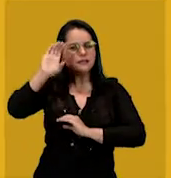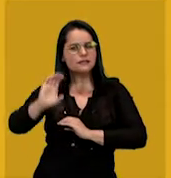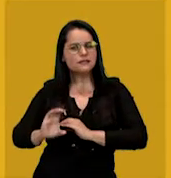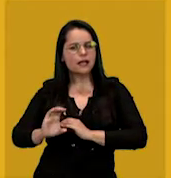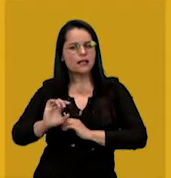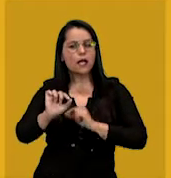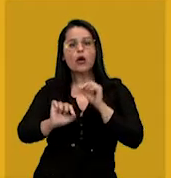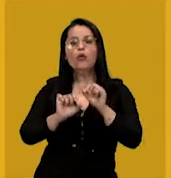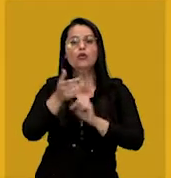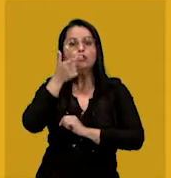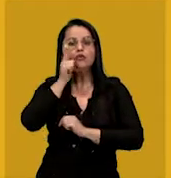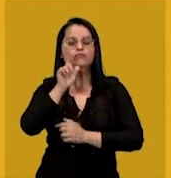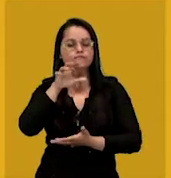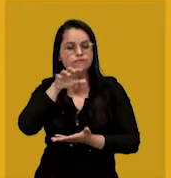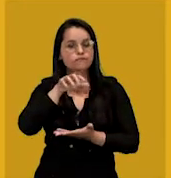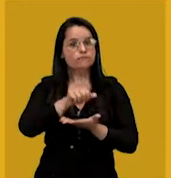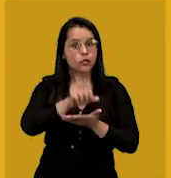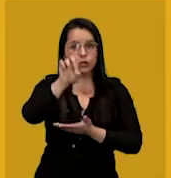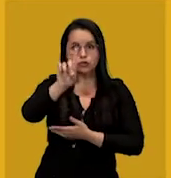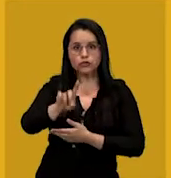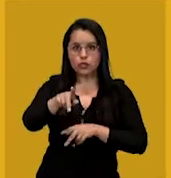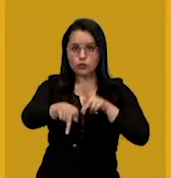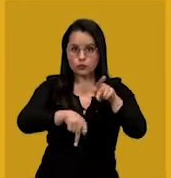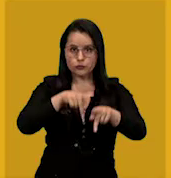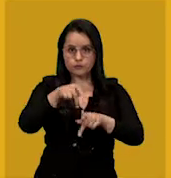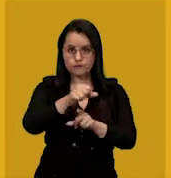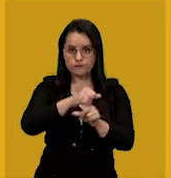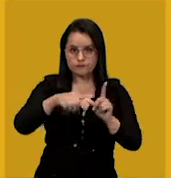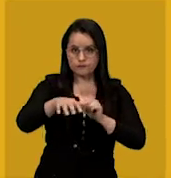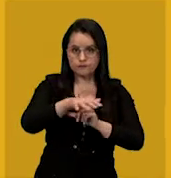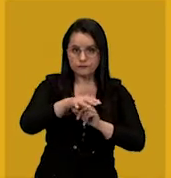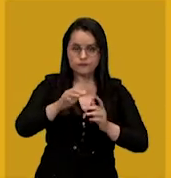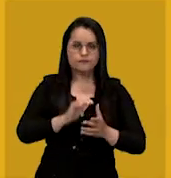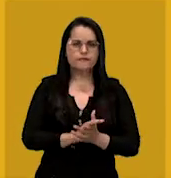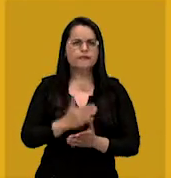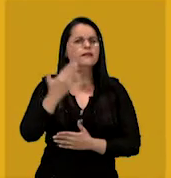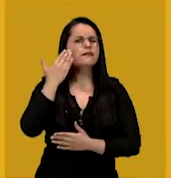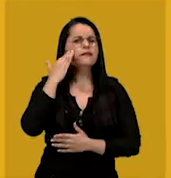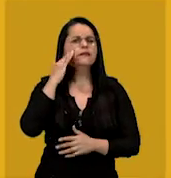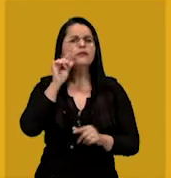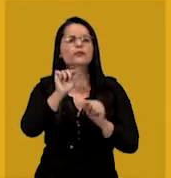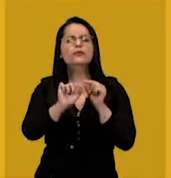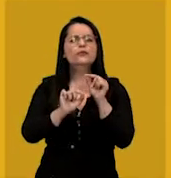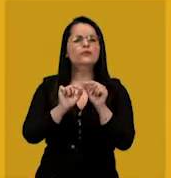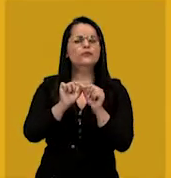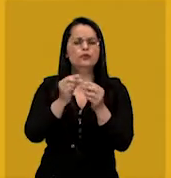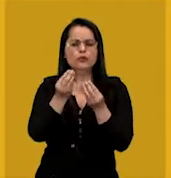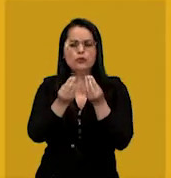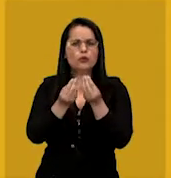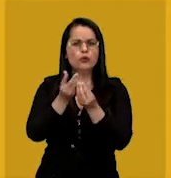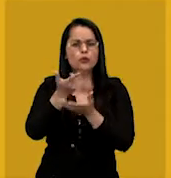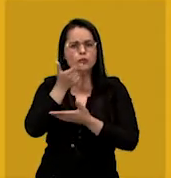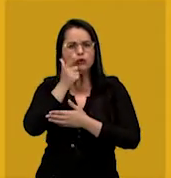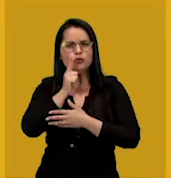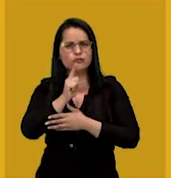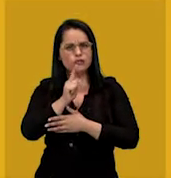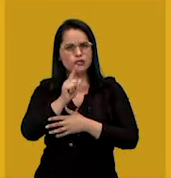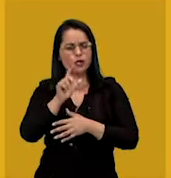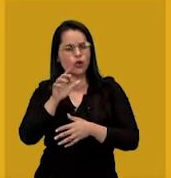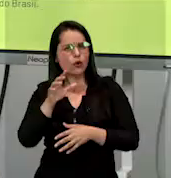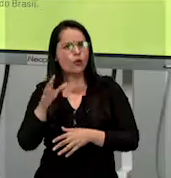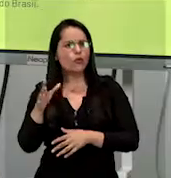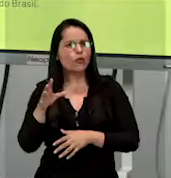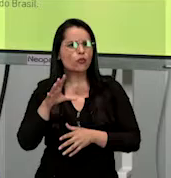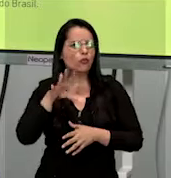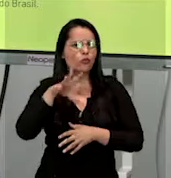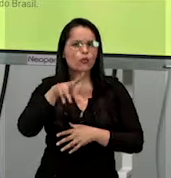conquistas de direitos dos povos e das sociedades, compreendendo como conquista histórica, contextualizando com